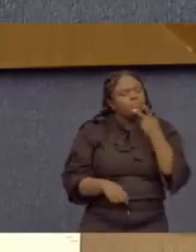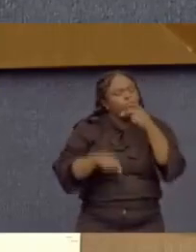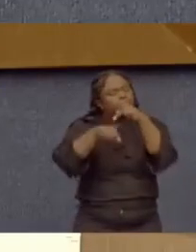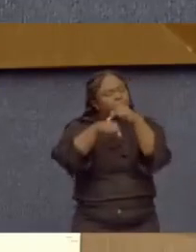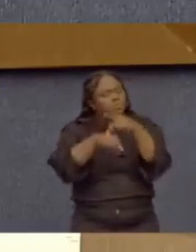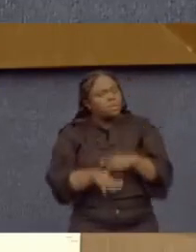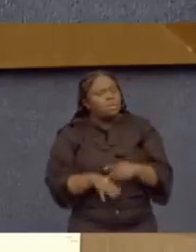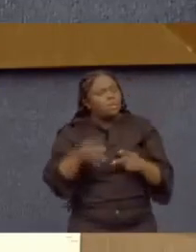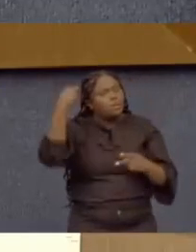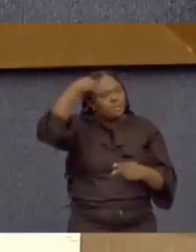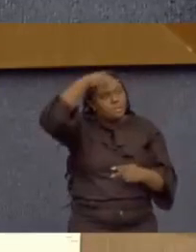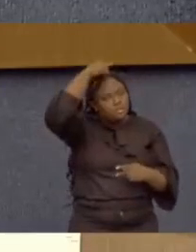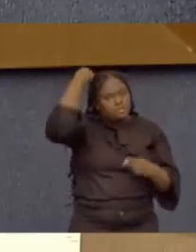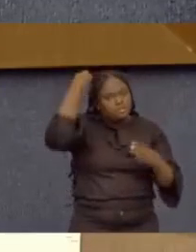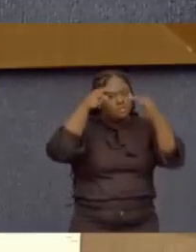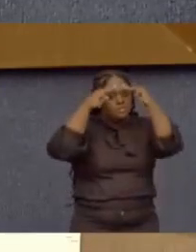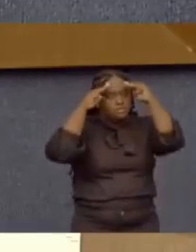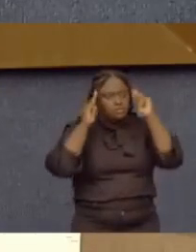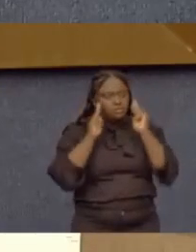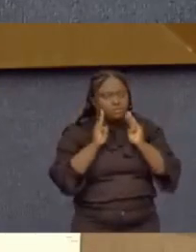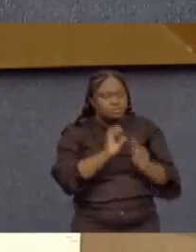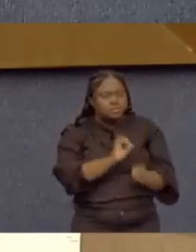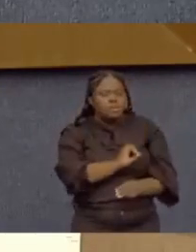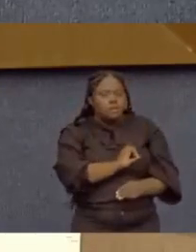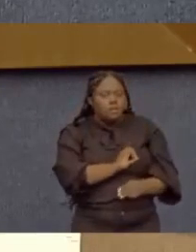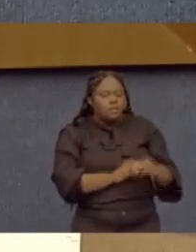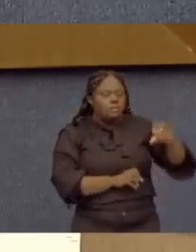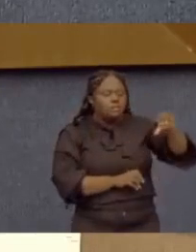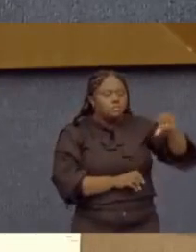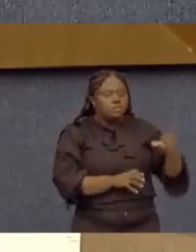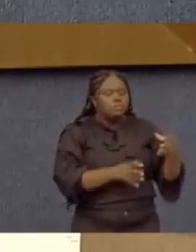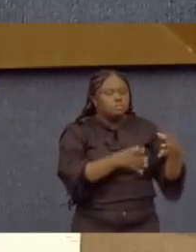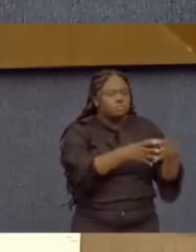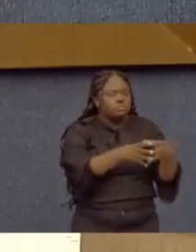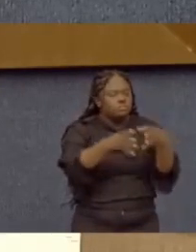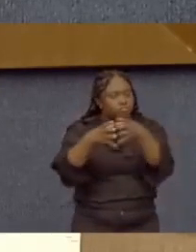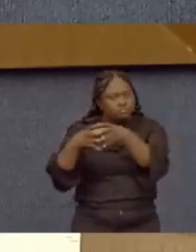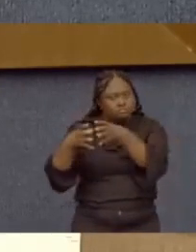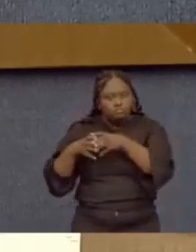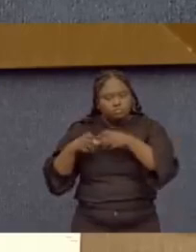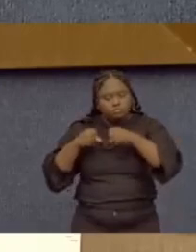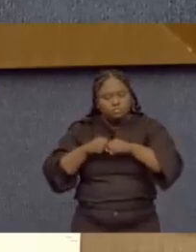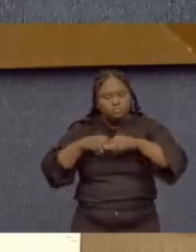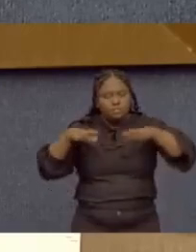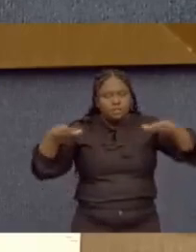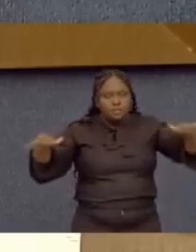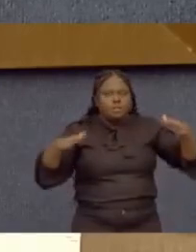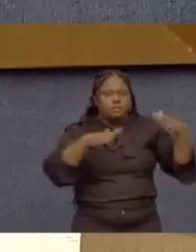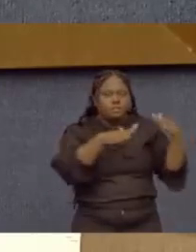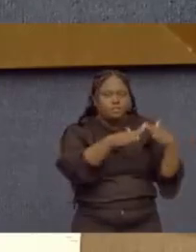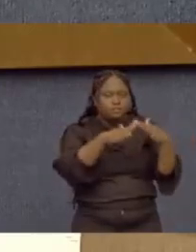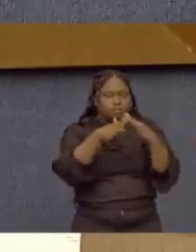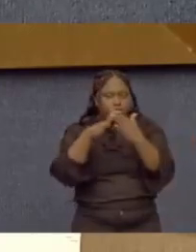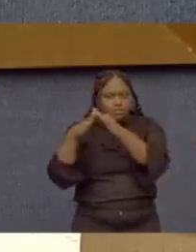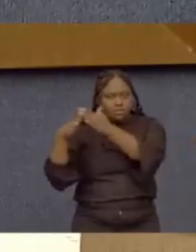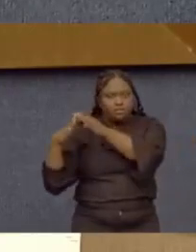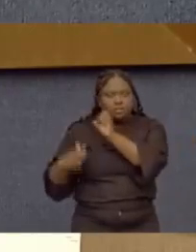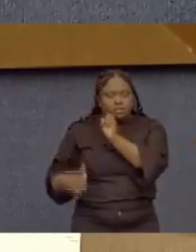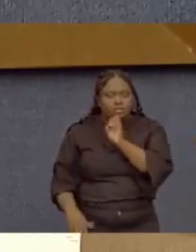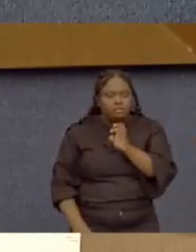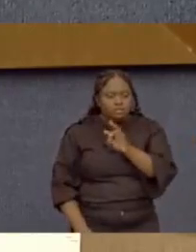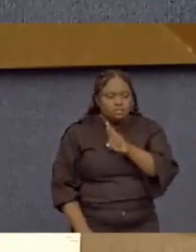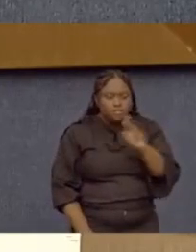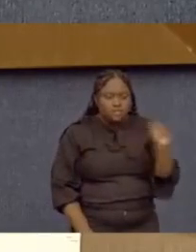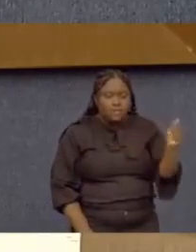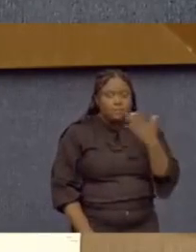paróquia Santa Dulce, em suas 9 comunidades espalhadas em todo o aglomerado da Serra, é a melhor paróquia da nossa arquidiocese